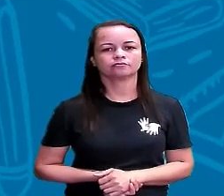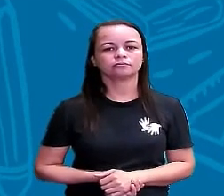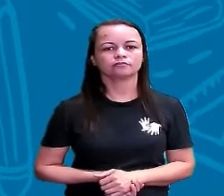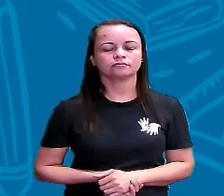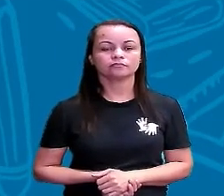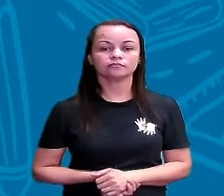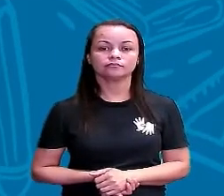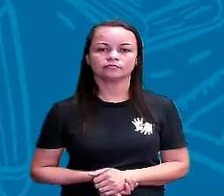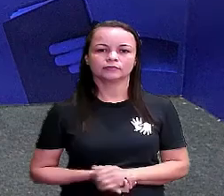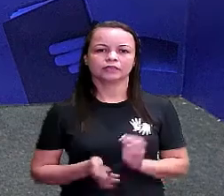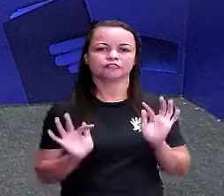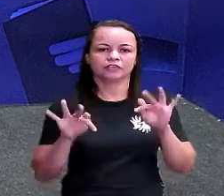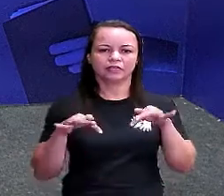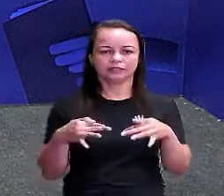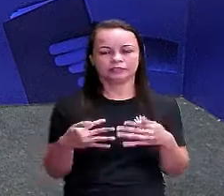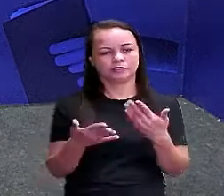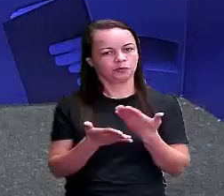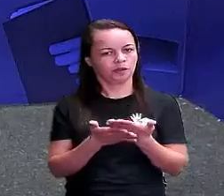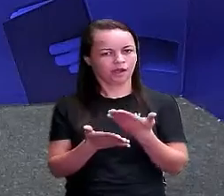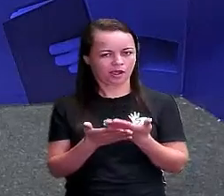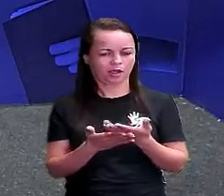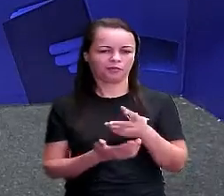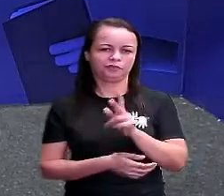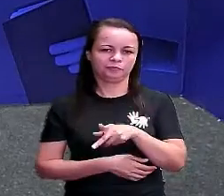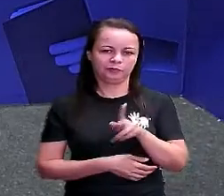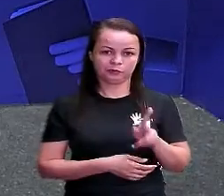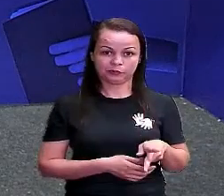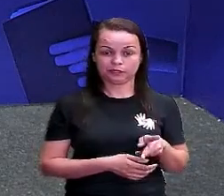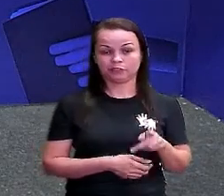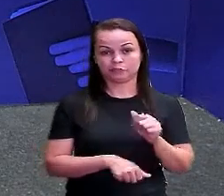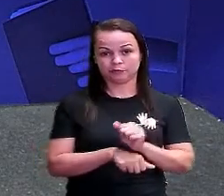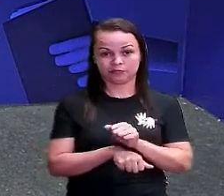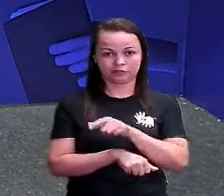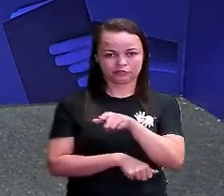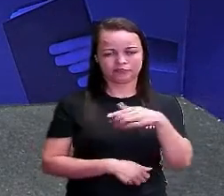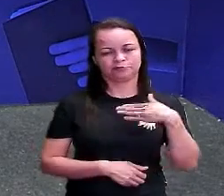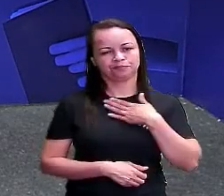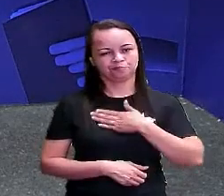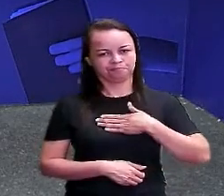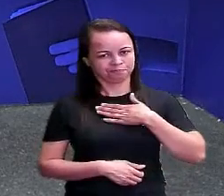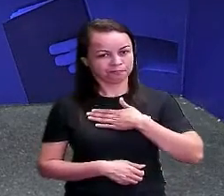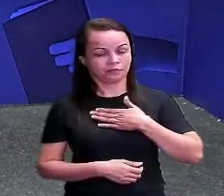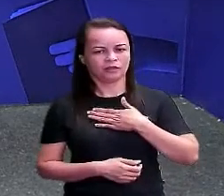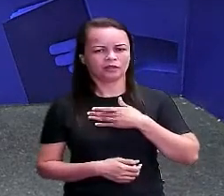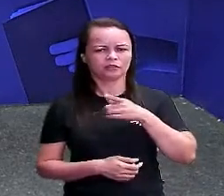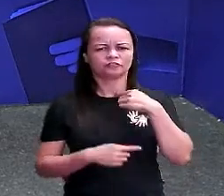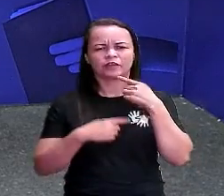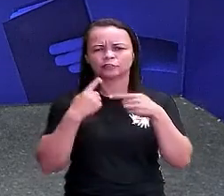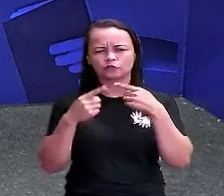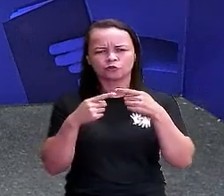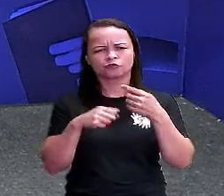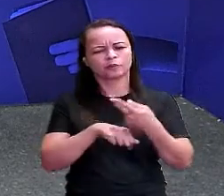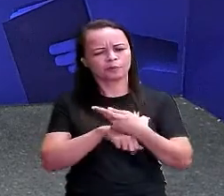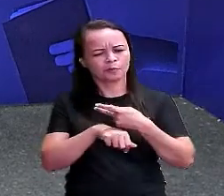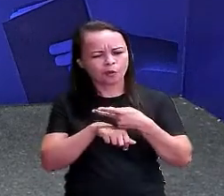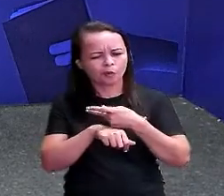E assim finalizamos mais uma aula de língua portuguesa. Espero que vocês tenham gostado. Qualquer dúvida, podem me